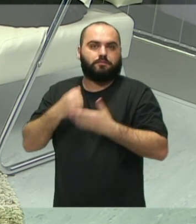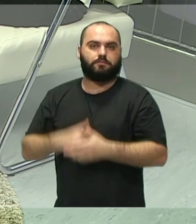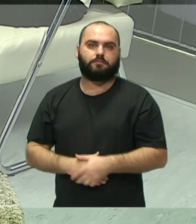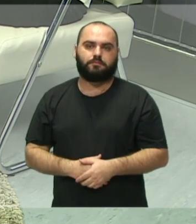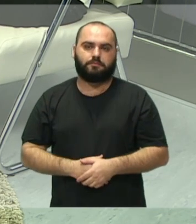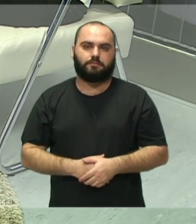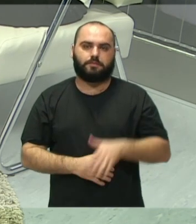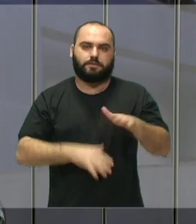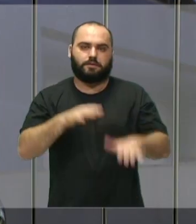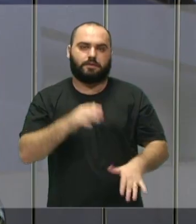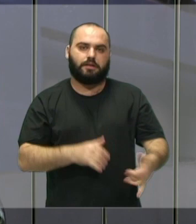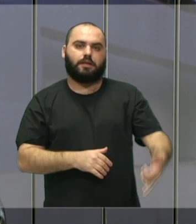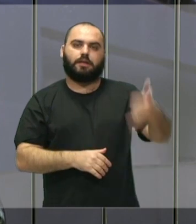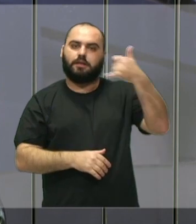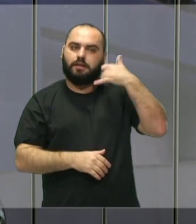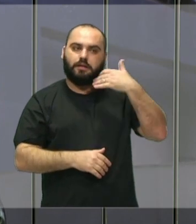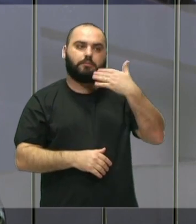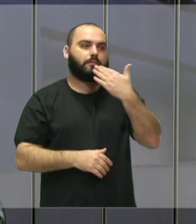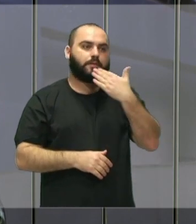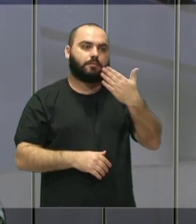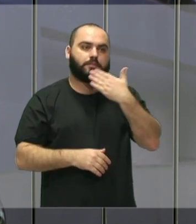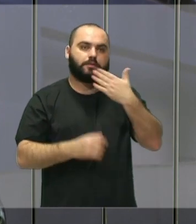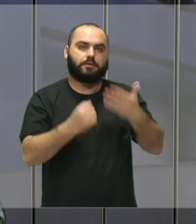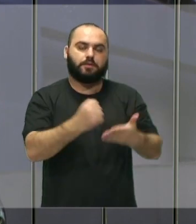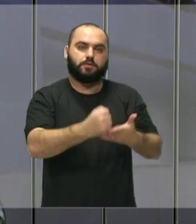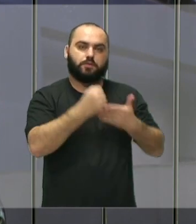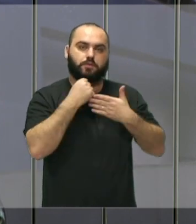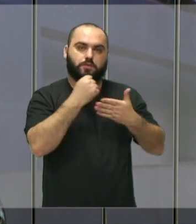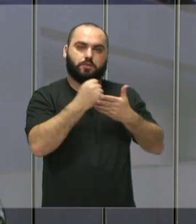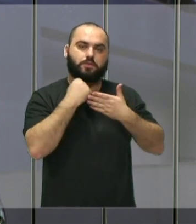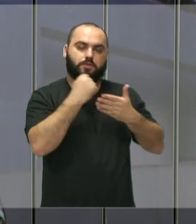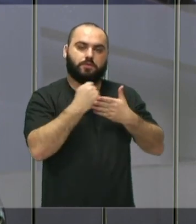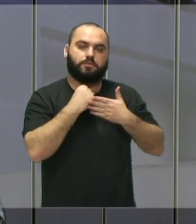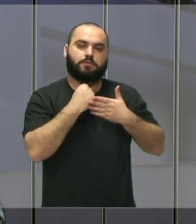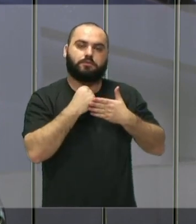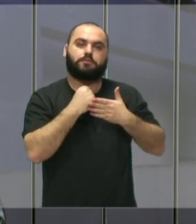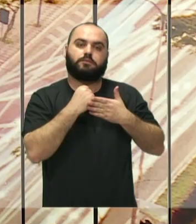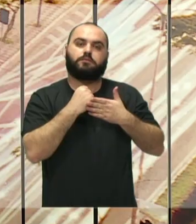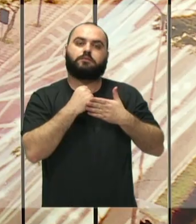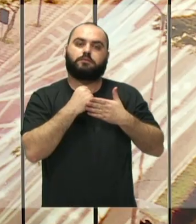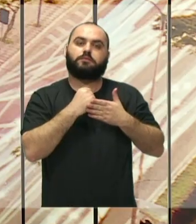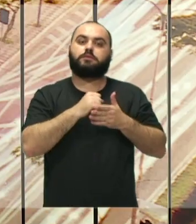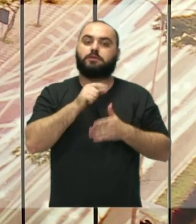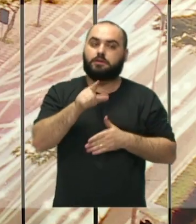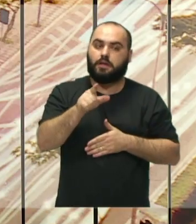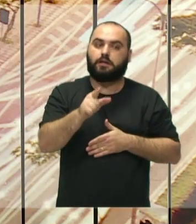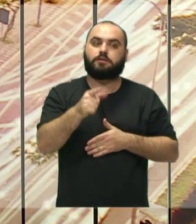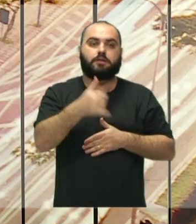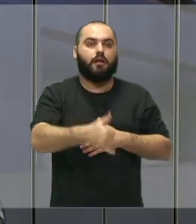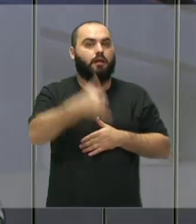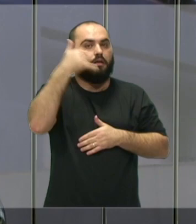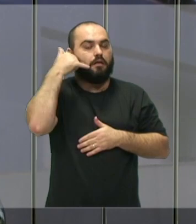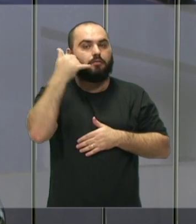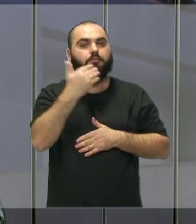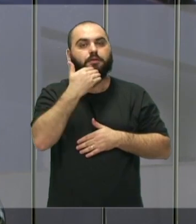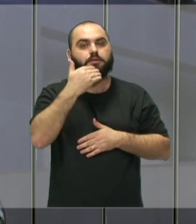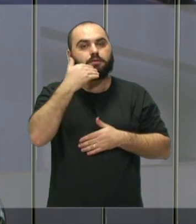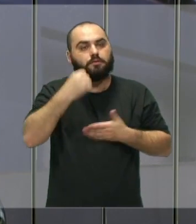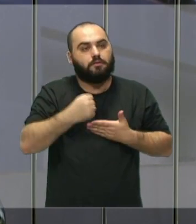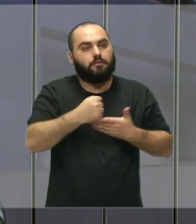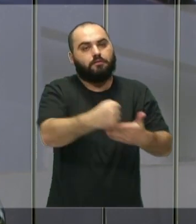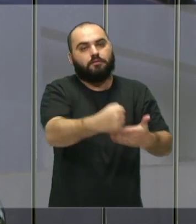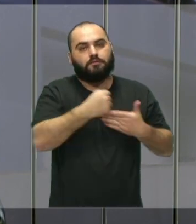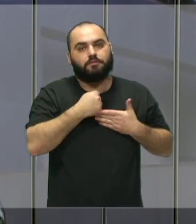ligarem muitas vezes me pedindo ajuda, me pedindo algum favor, pedem para poder ajudar junto. E isso também me